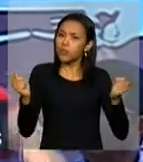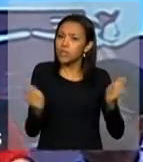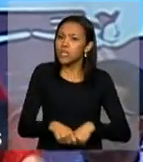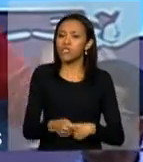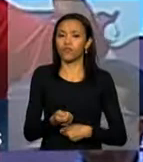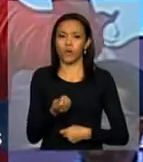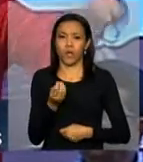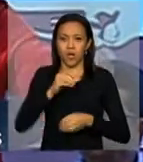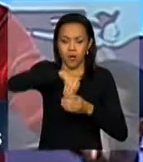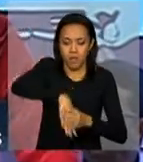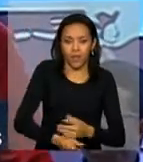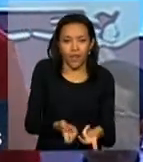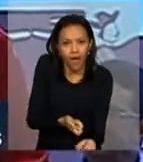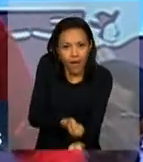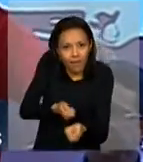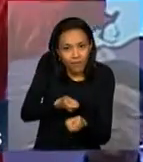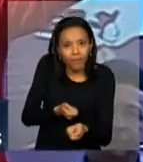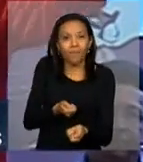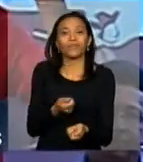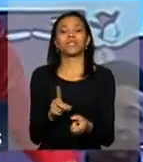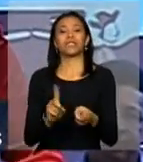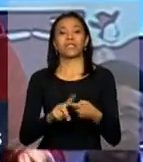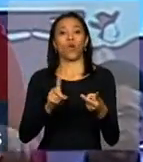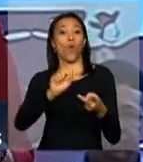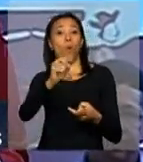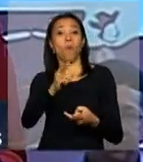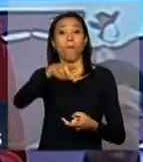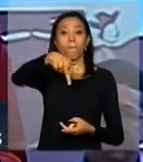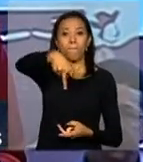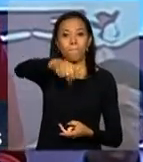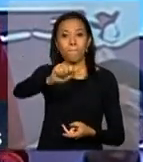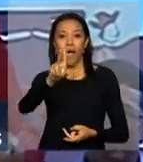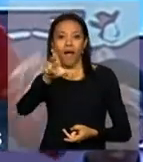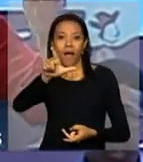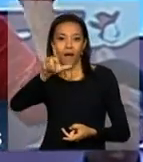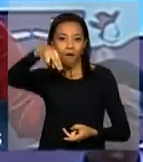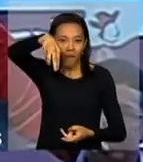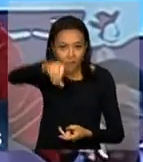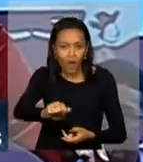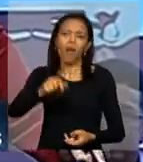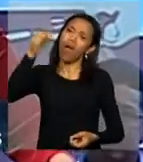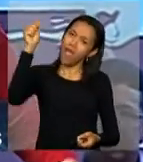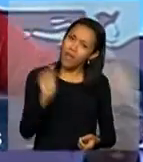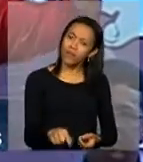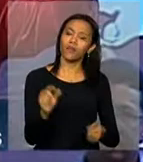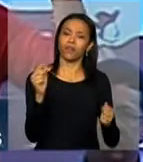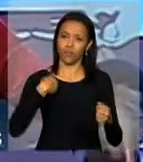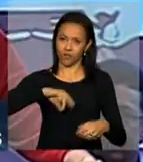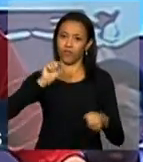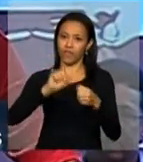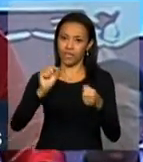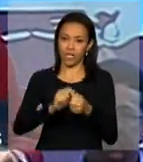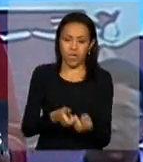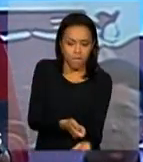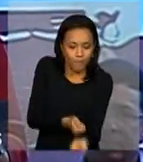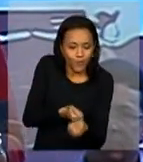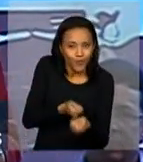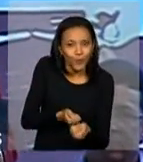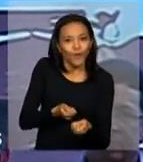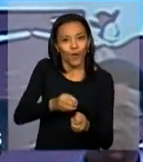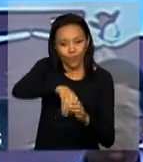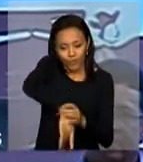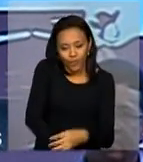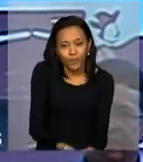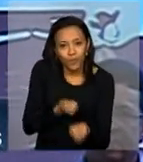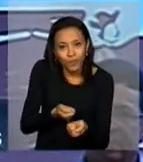plantar mandioca, palma forrageira, é aqui que nós vamos plantar palma forrageira, mandioca, e